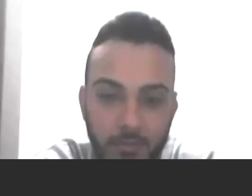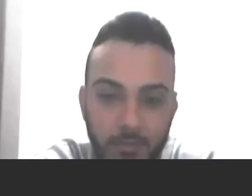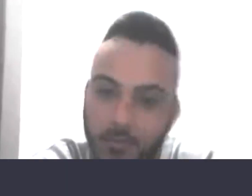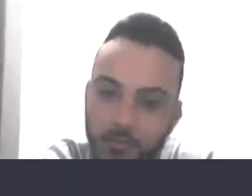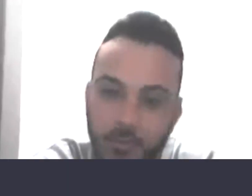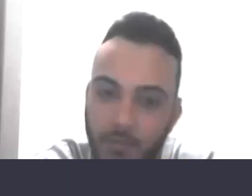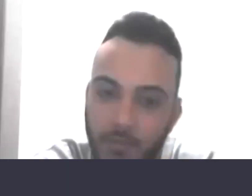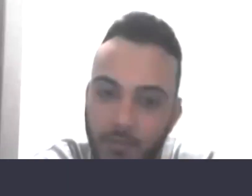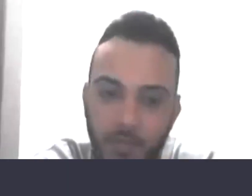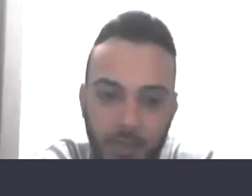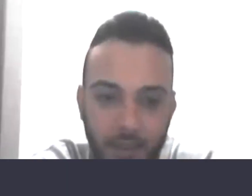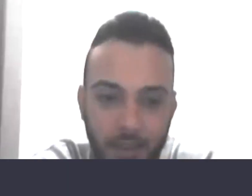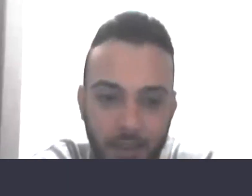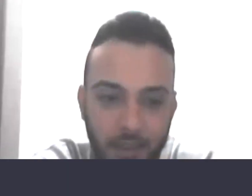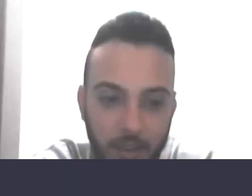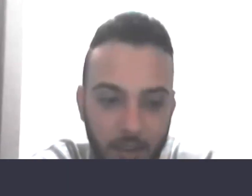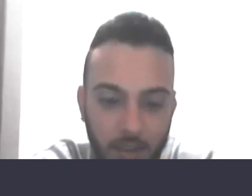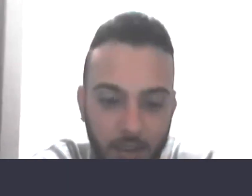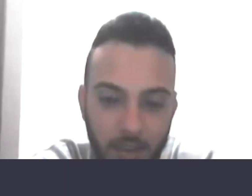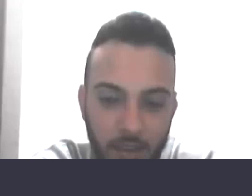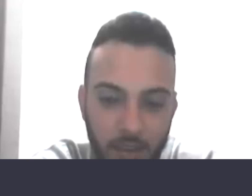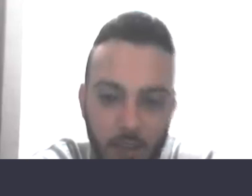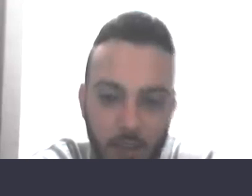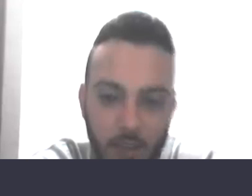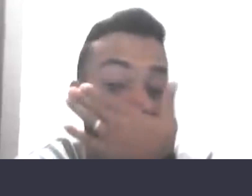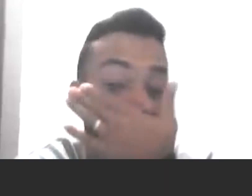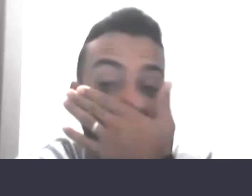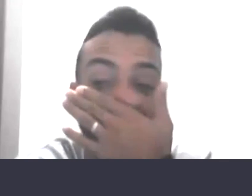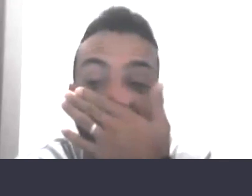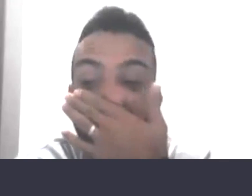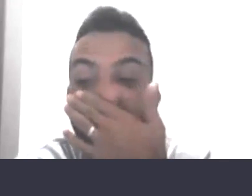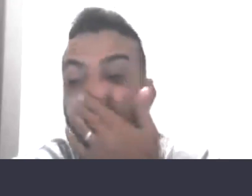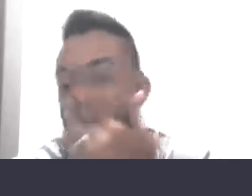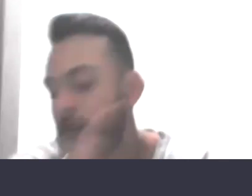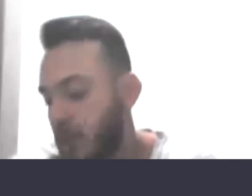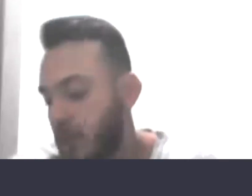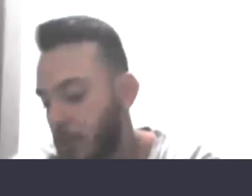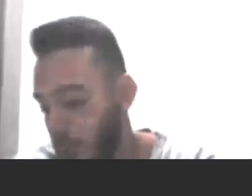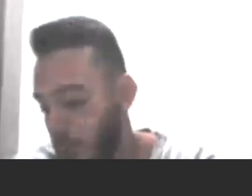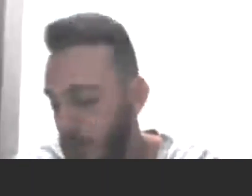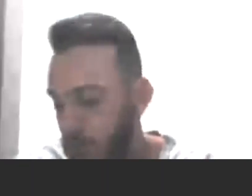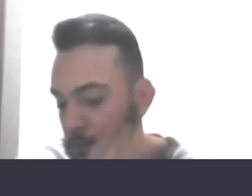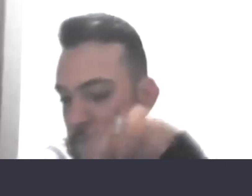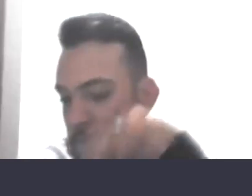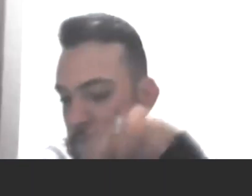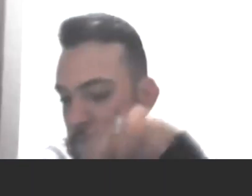Deixa eu só parar mais um pouquinho.